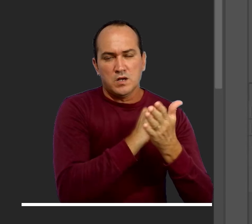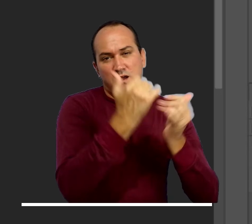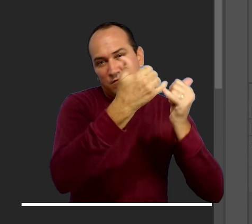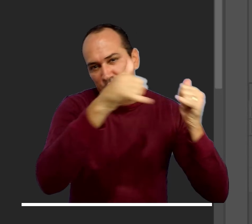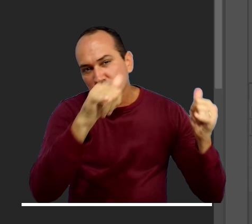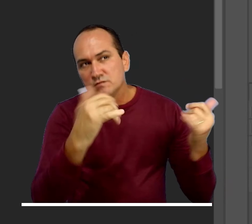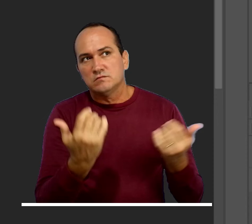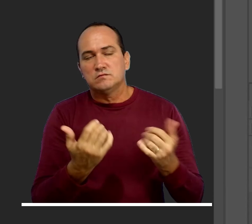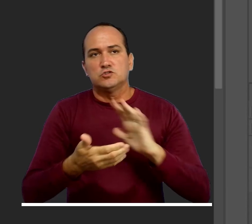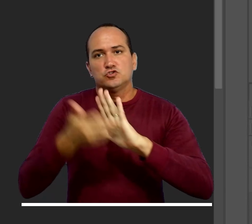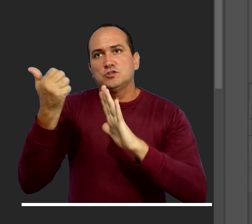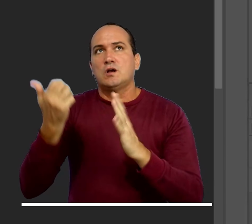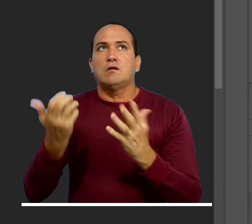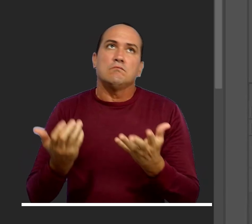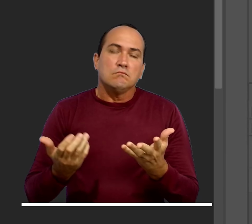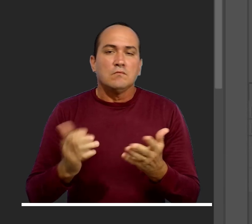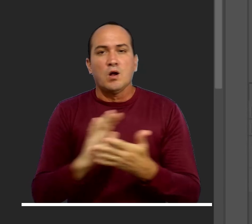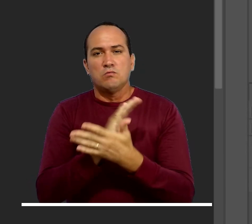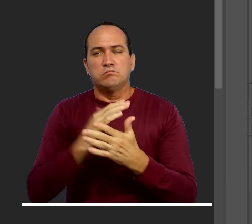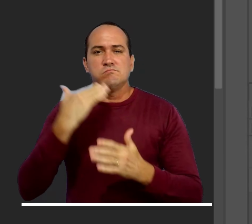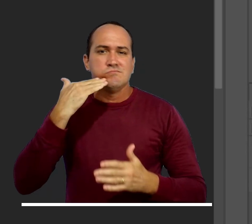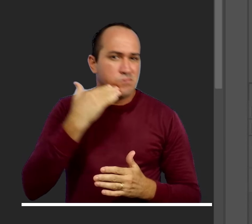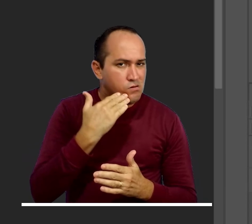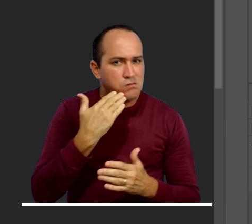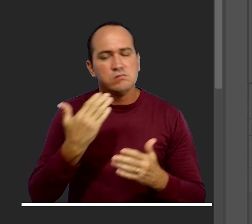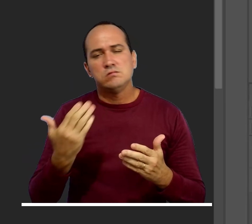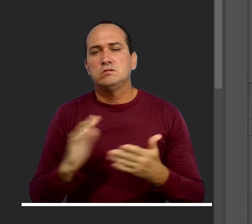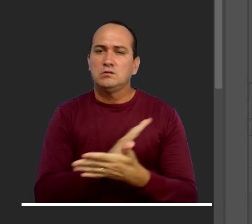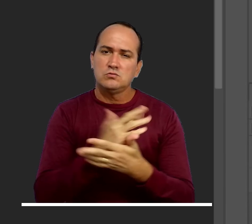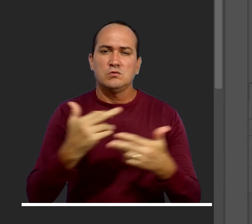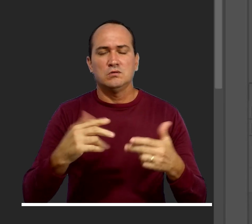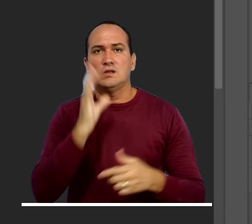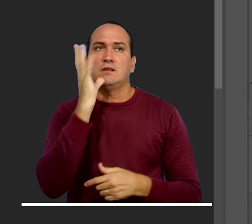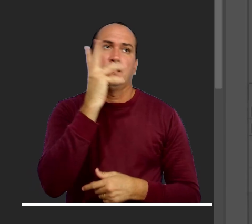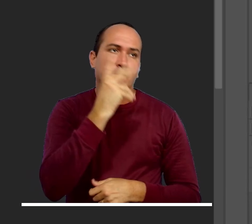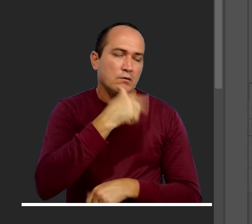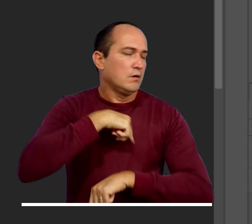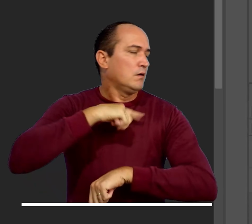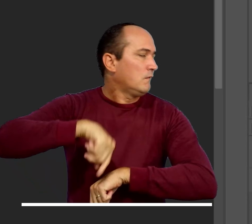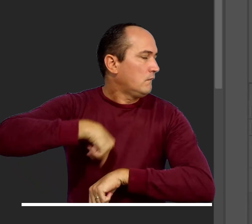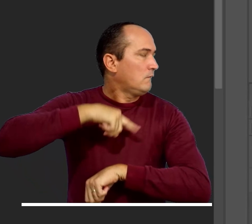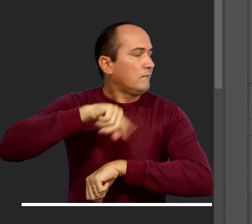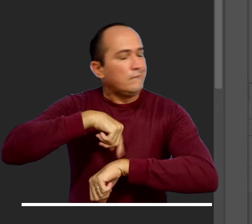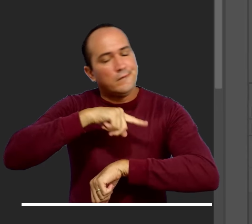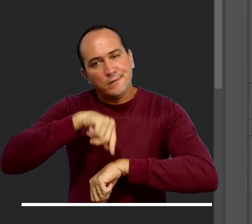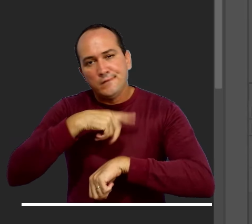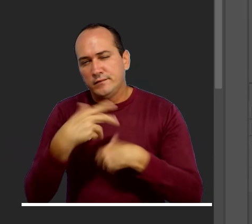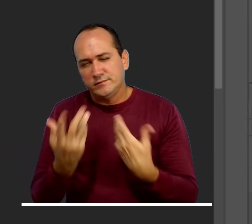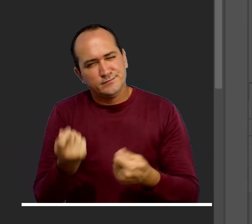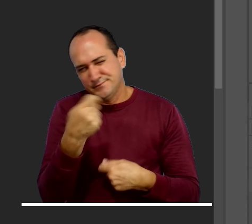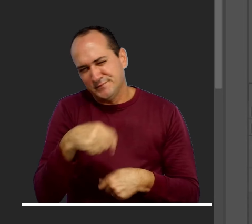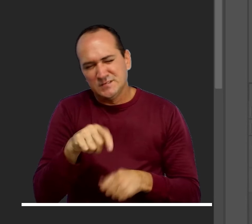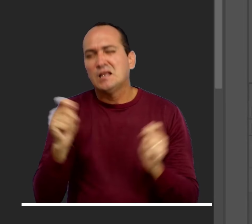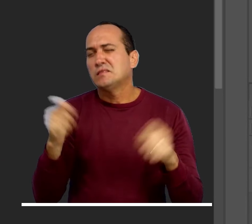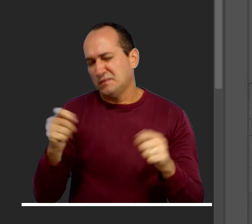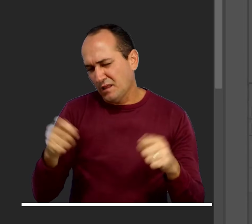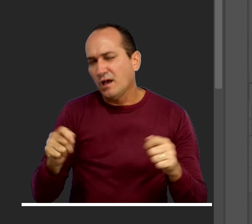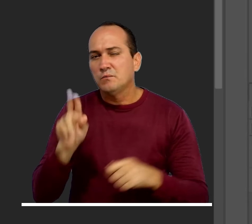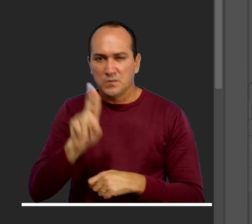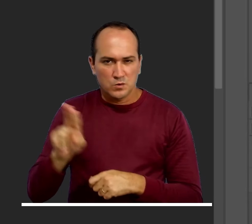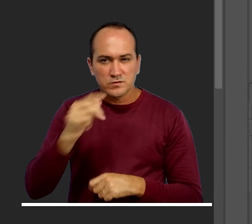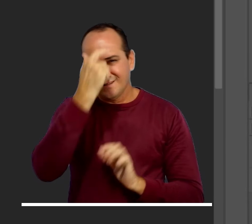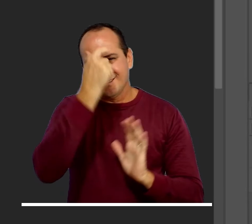fio, remover uma imperfeição, alguma coisa desse tipo que ia levar tempo, e tomar nosso tempo com isso é péssimo. A gente tem que usar nosso